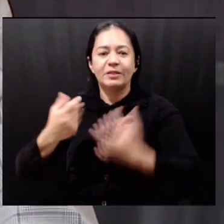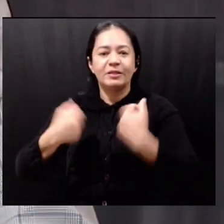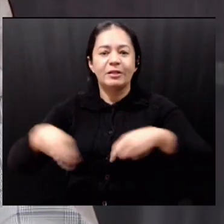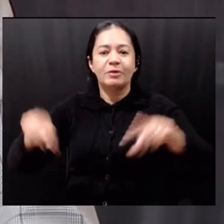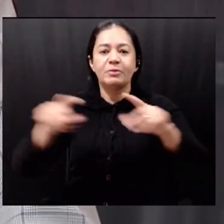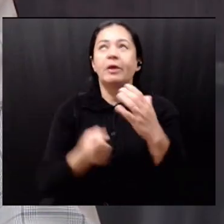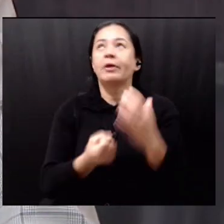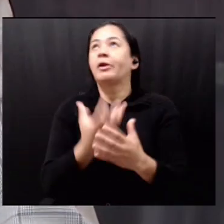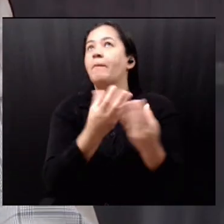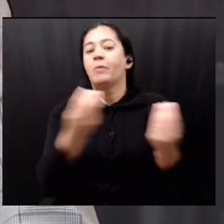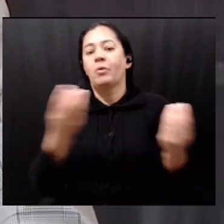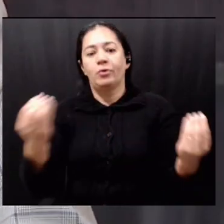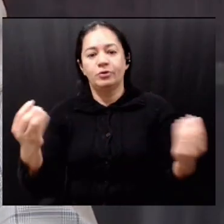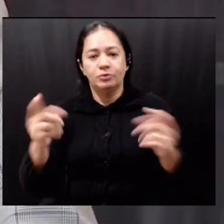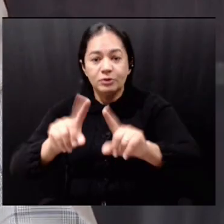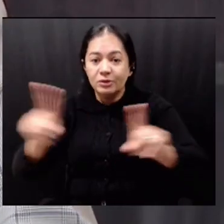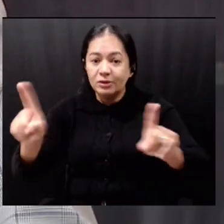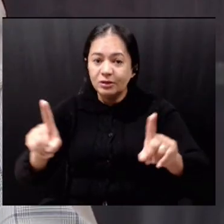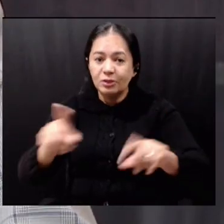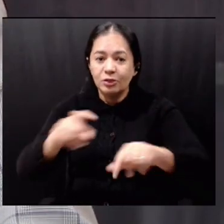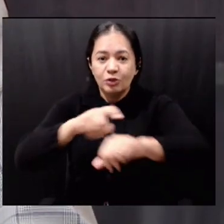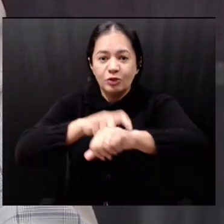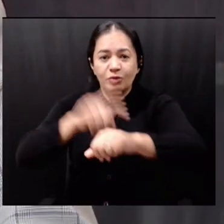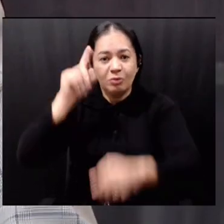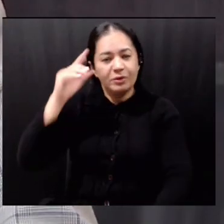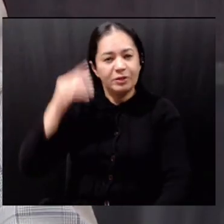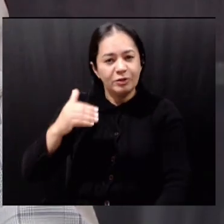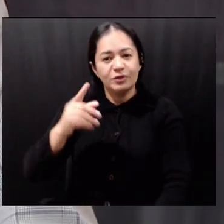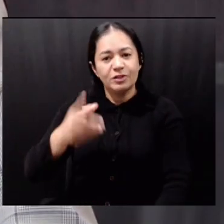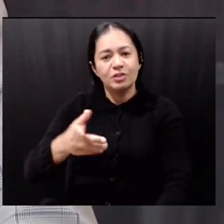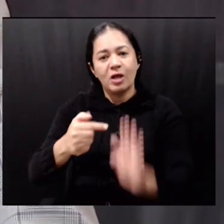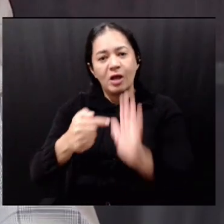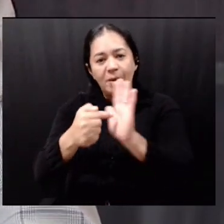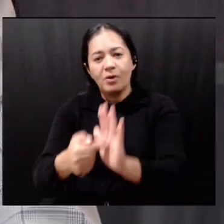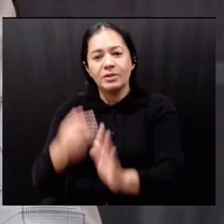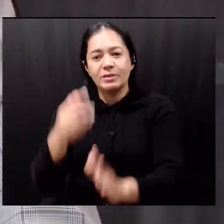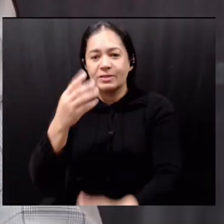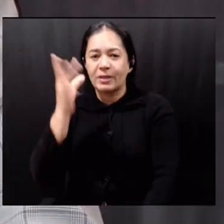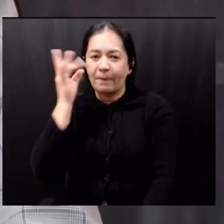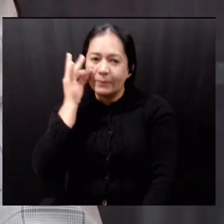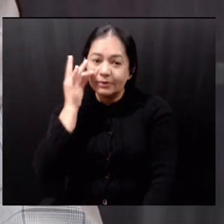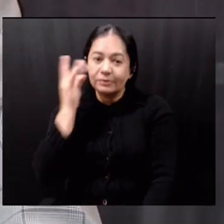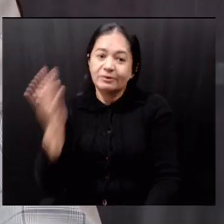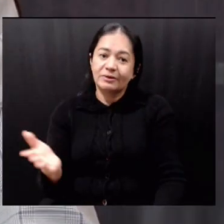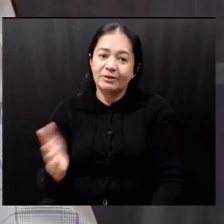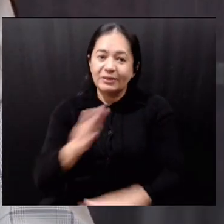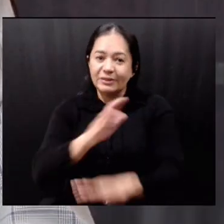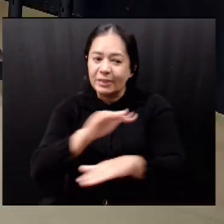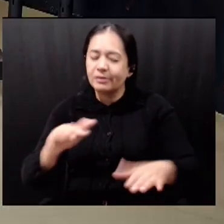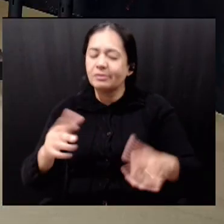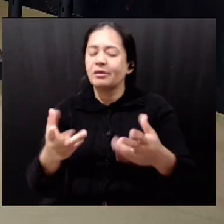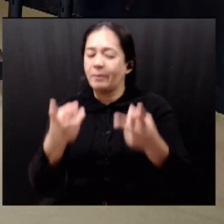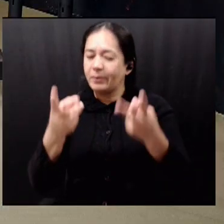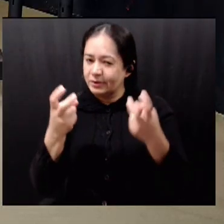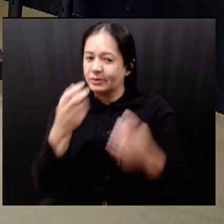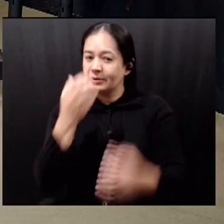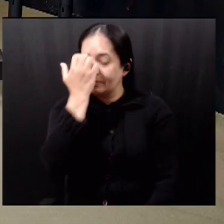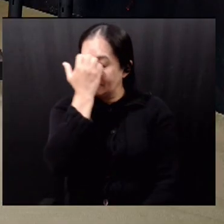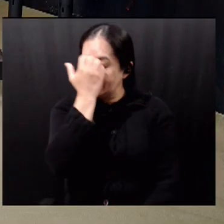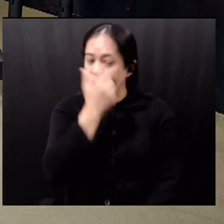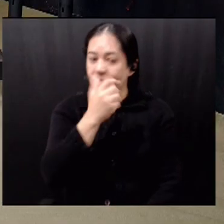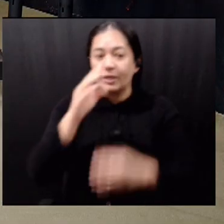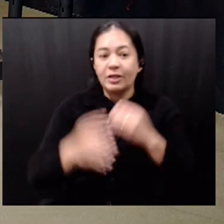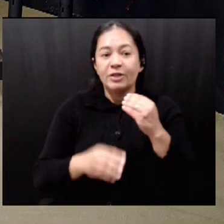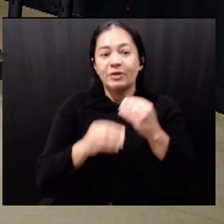da rotina você já consegue mostrar essa presença, essa afetividade, né? E a criança percebe muito isso, né? Inclui a criança nessa